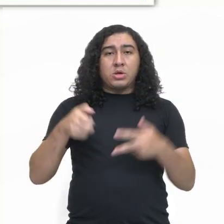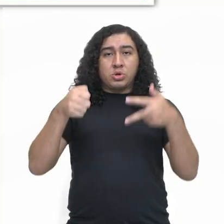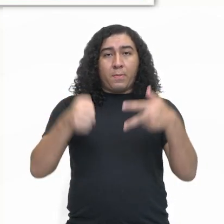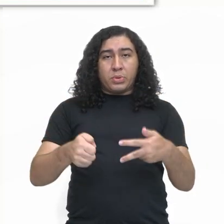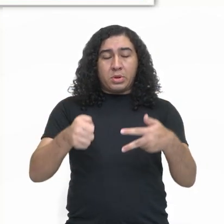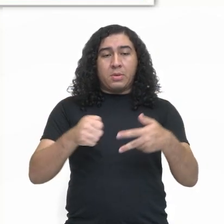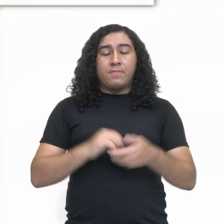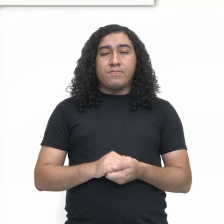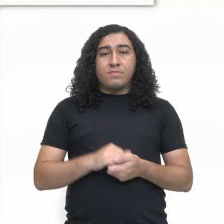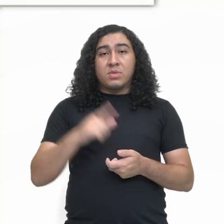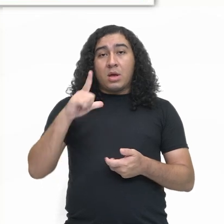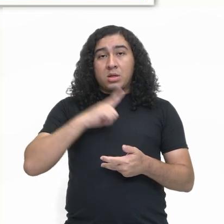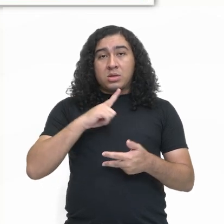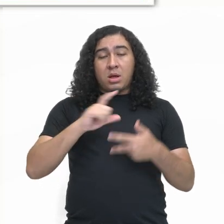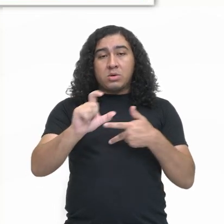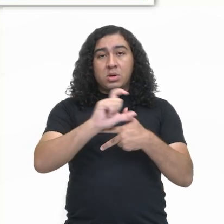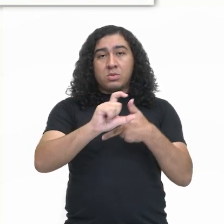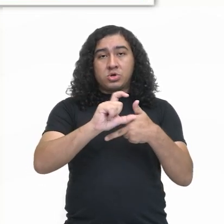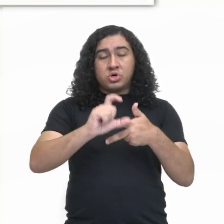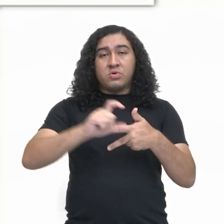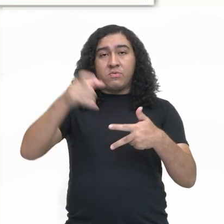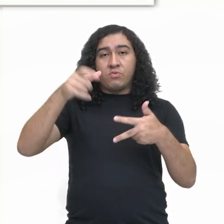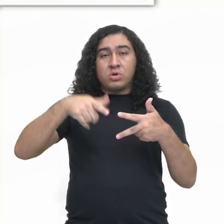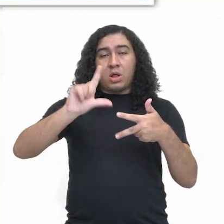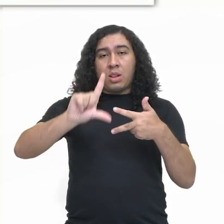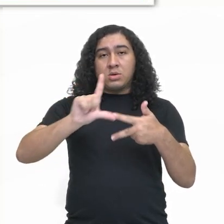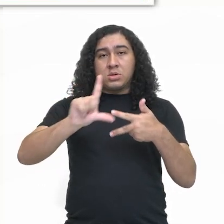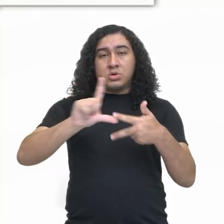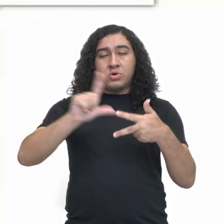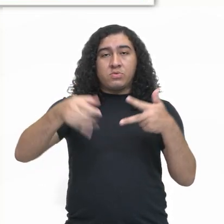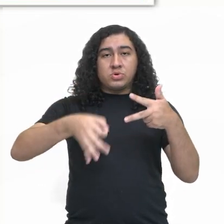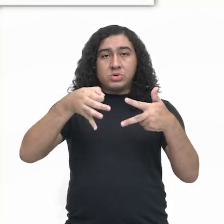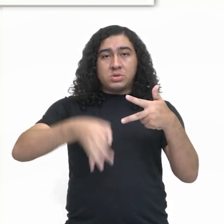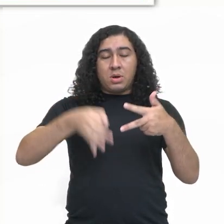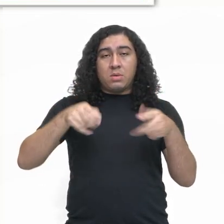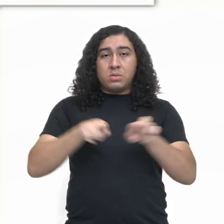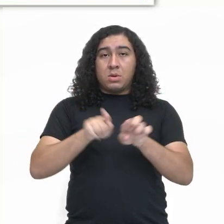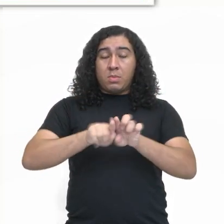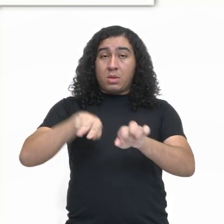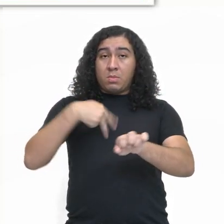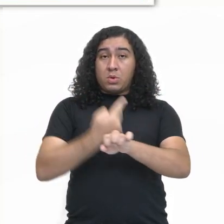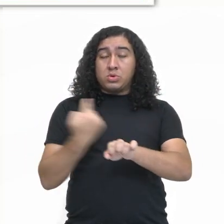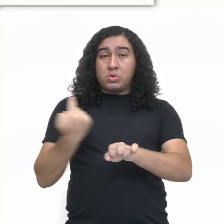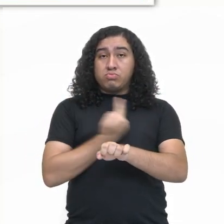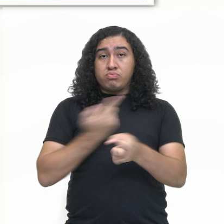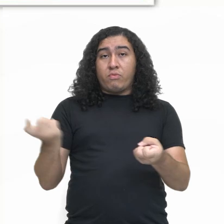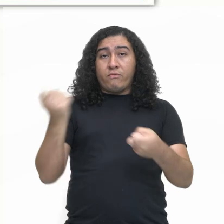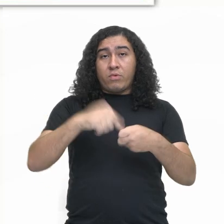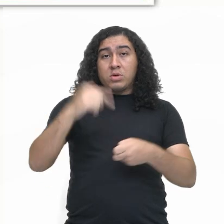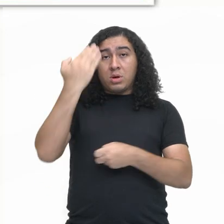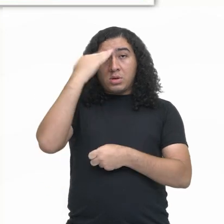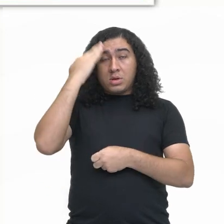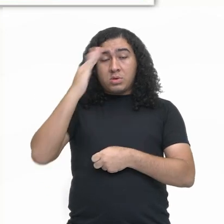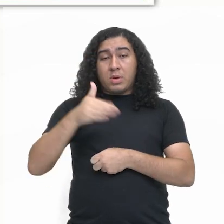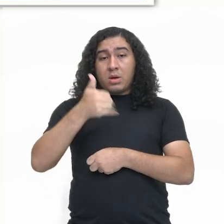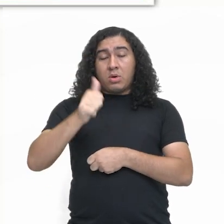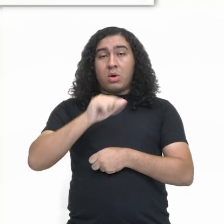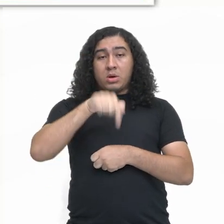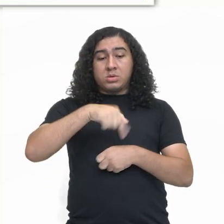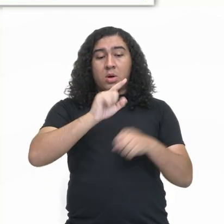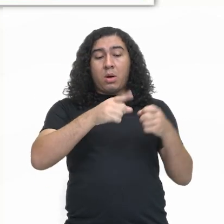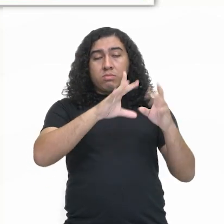do executivo, do legislativo e do judiciário. Daqui a pouco a gente vai voltar aqui e entender melhor isso daí, tá